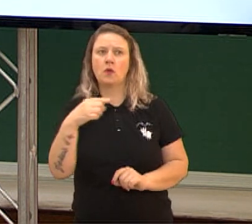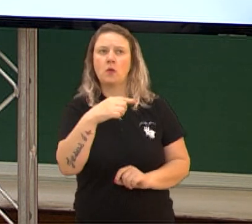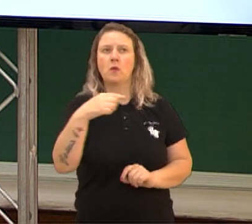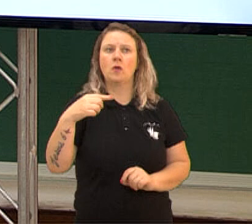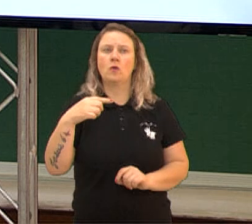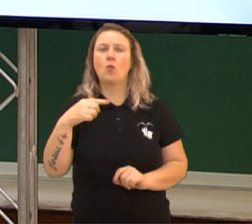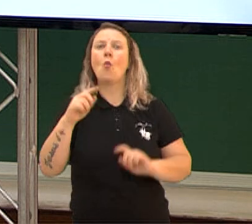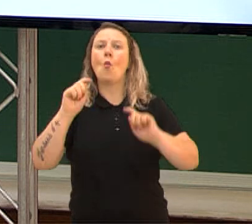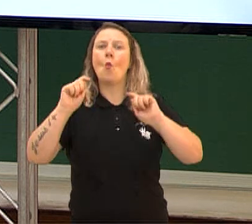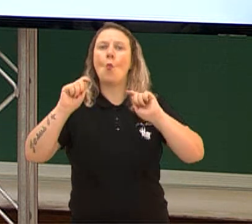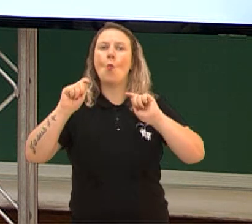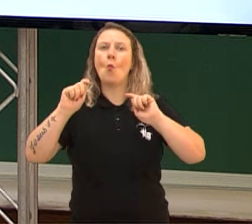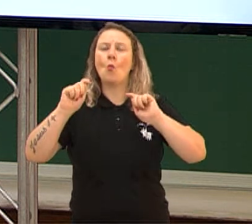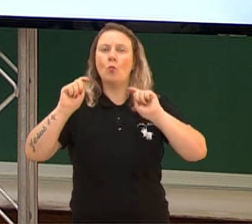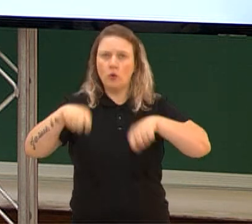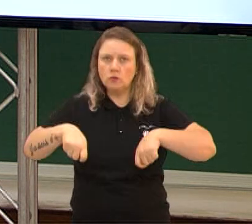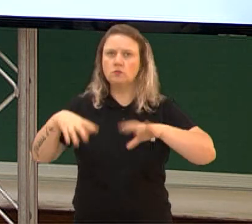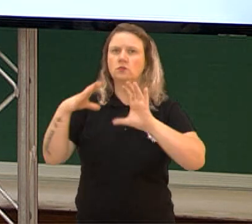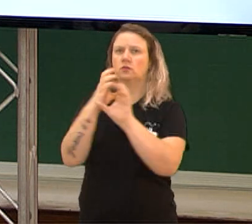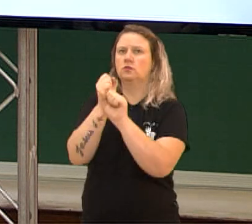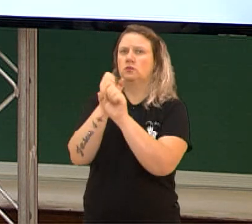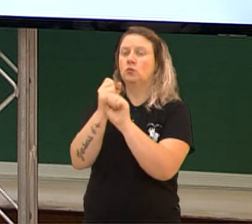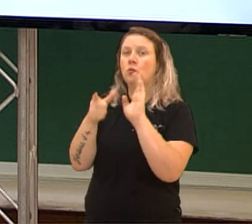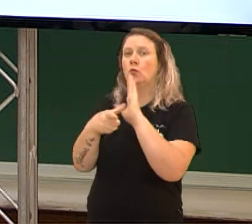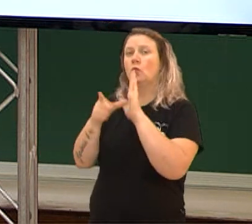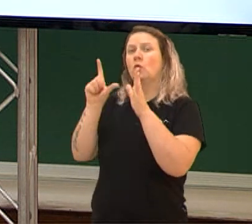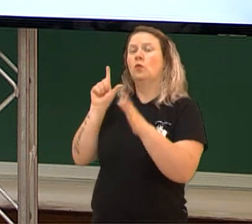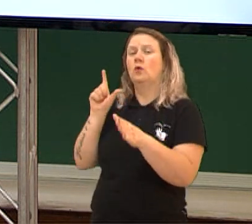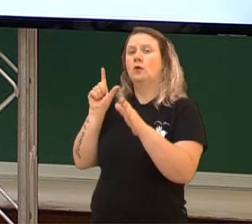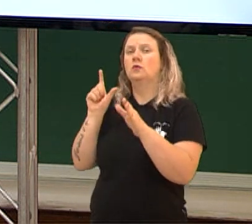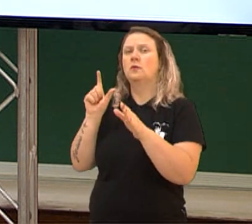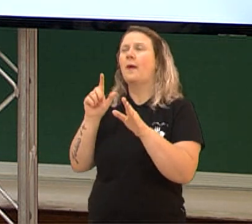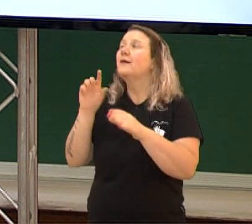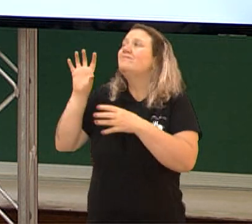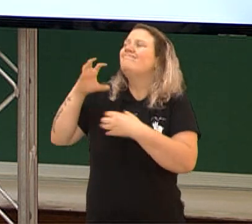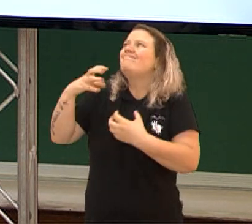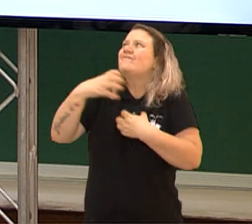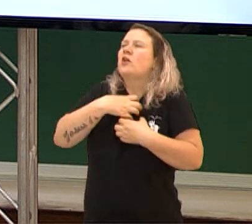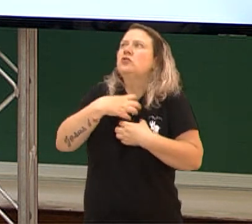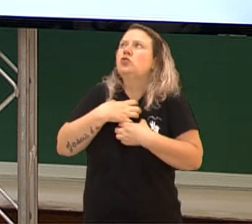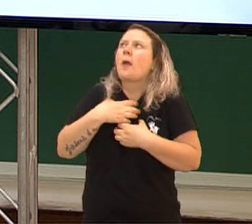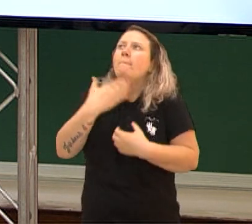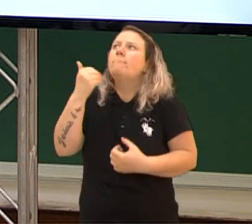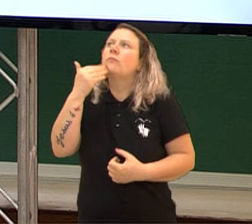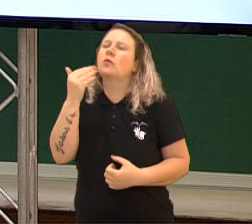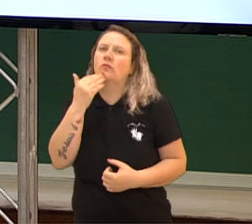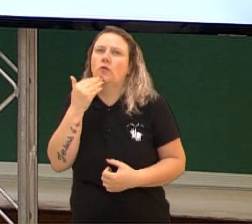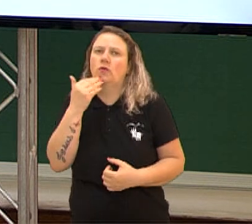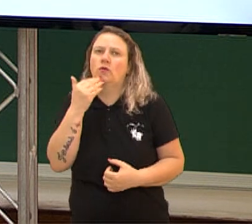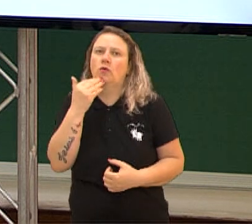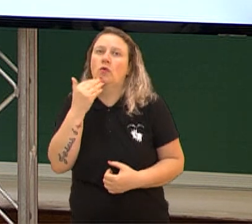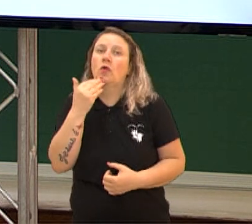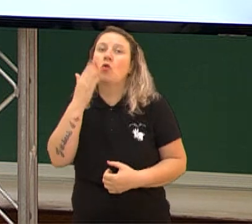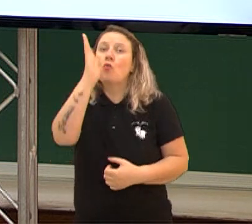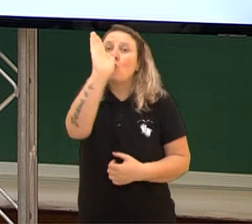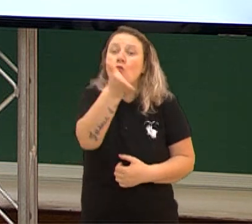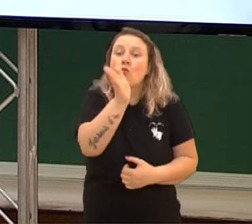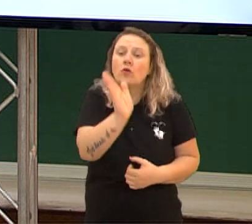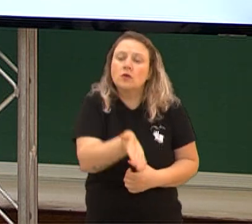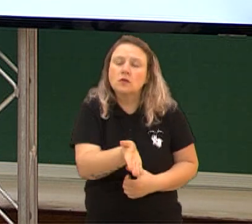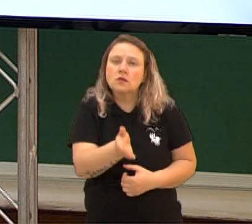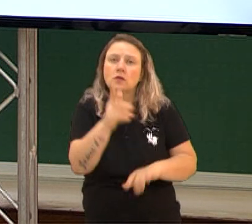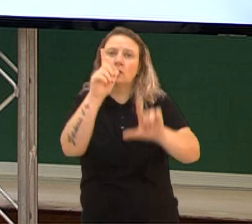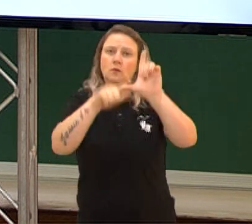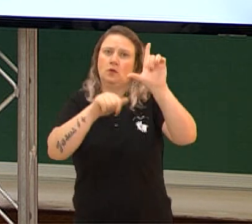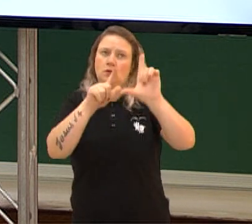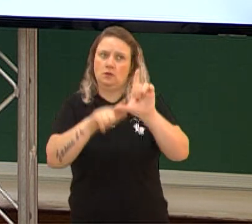isso antes? Você poderia. Só que daí, somando desse jeito que está aqui, você não ia cortar uma letra. Beleza?